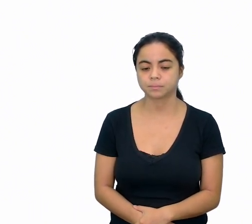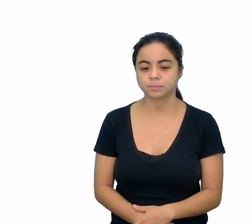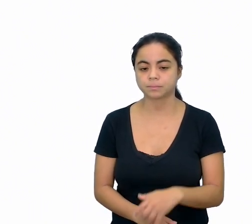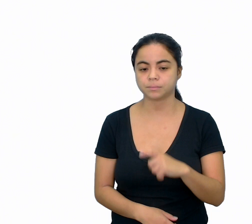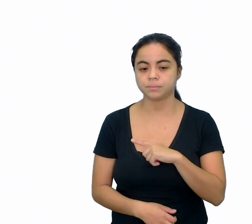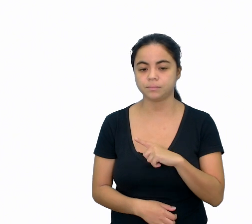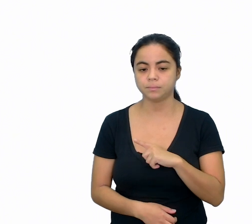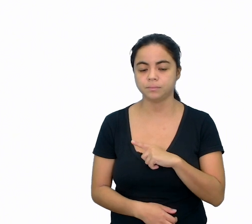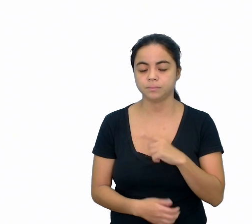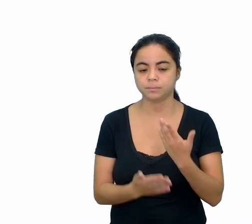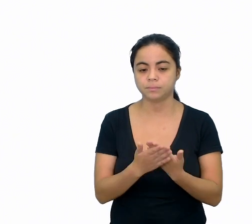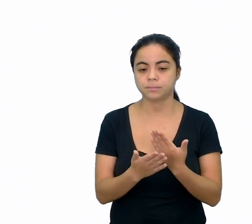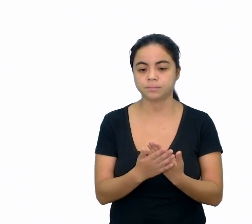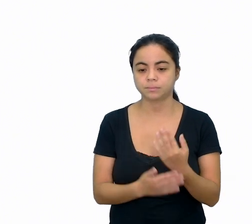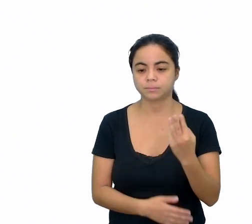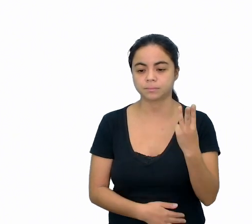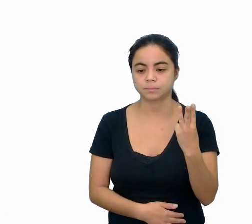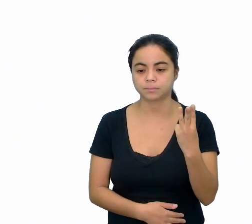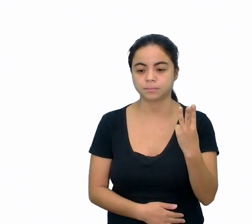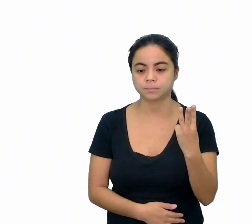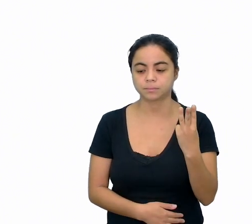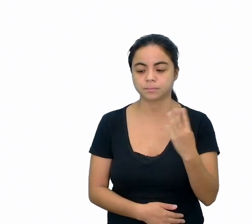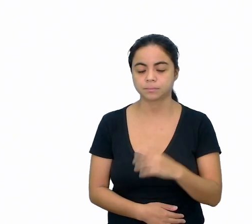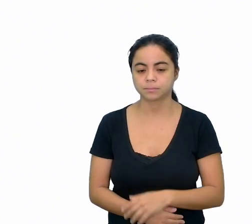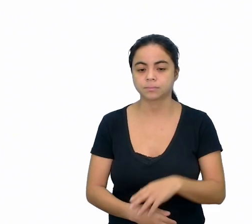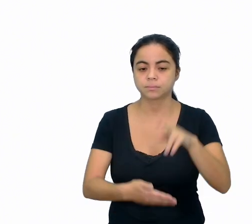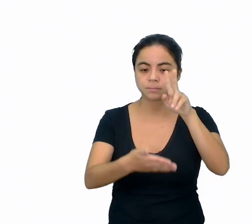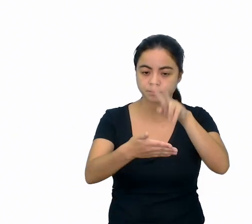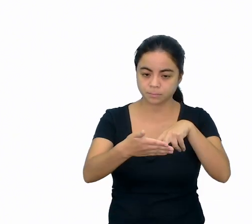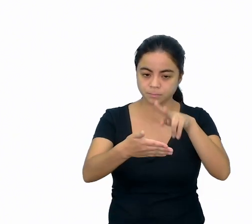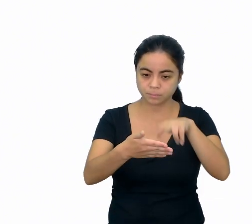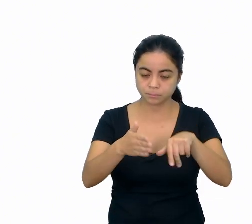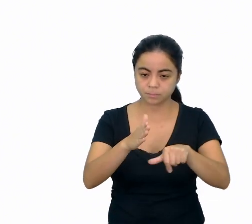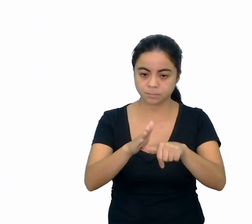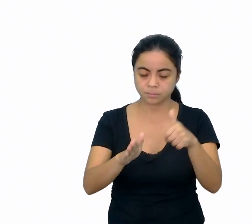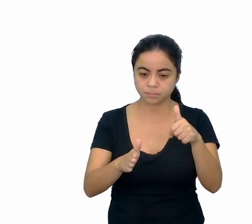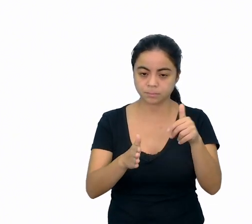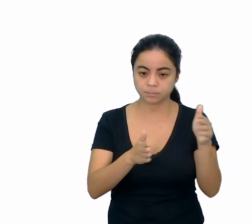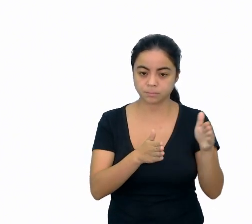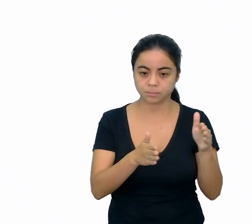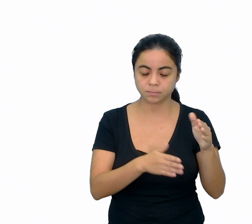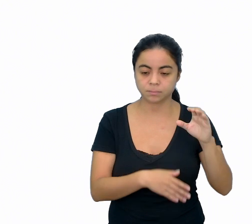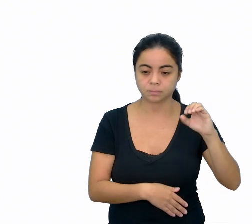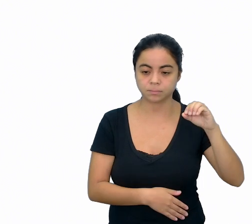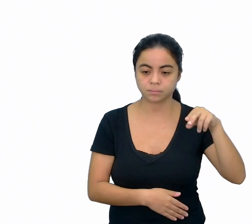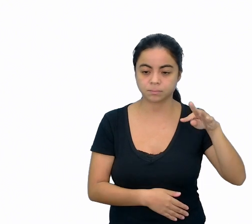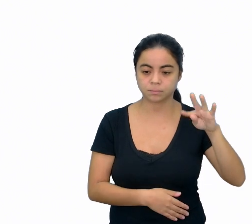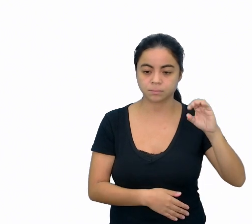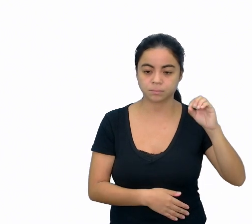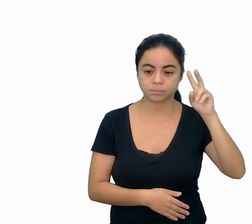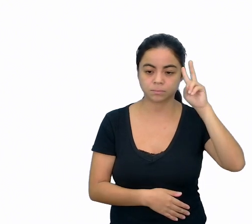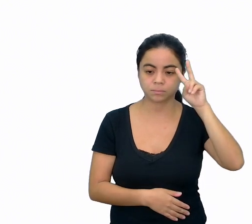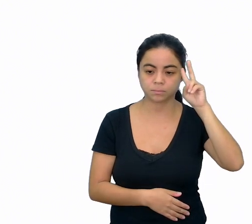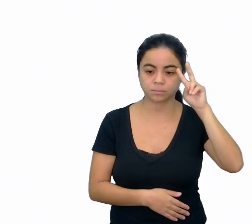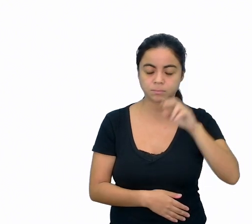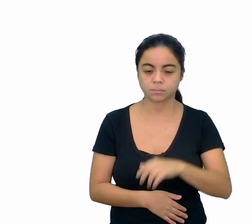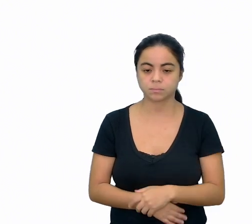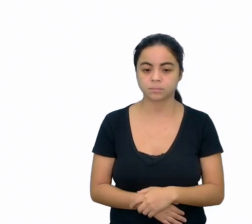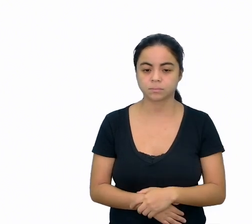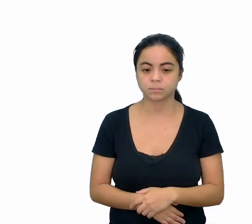nós temos a aula 3, leitura da primeira parte do conto. Nesta aula,